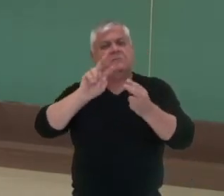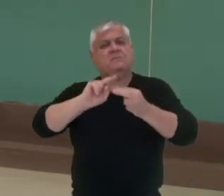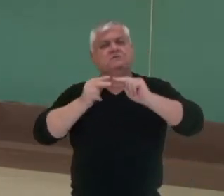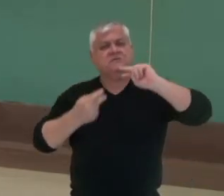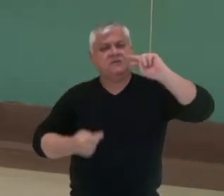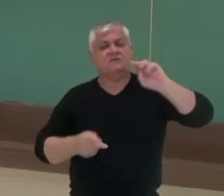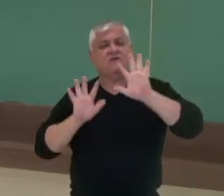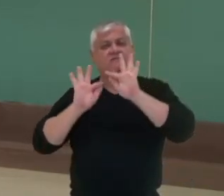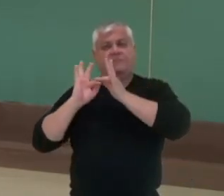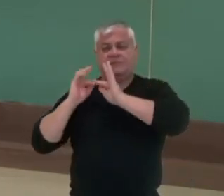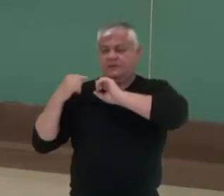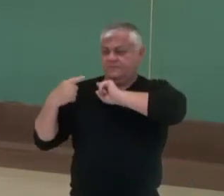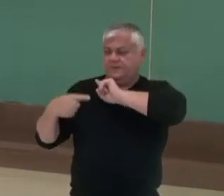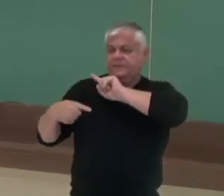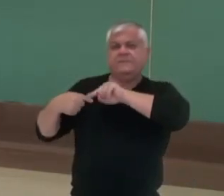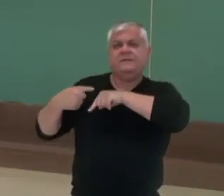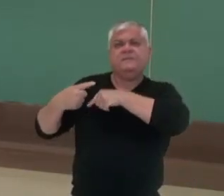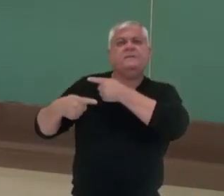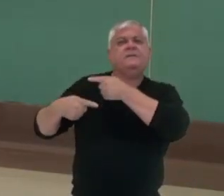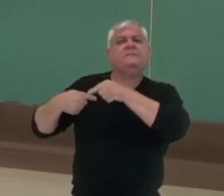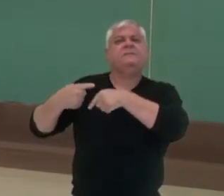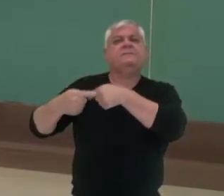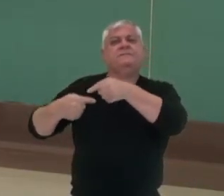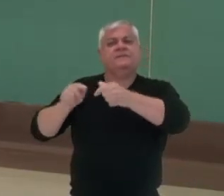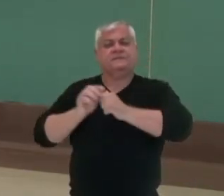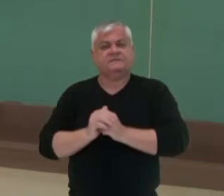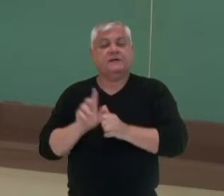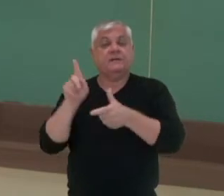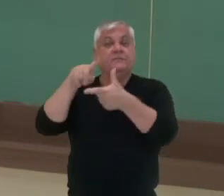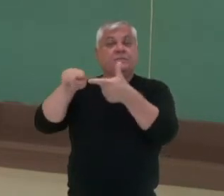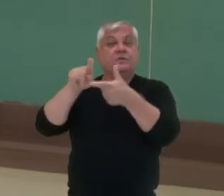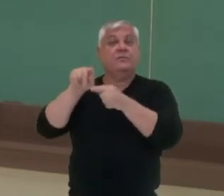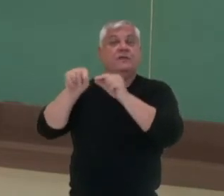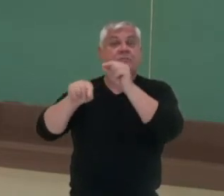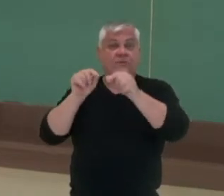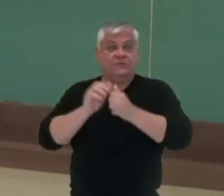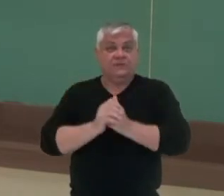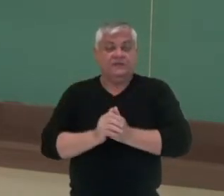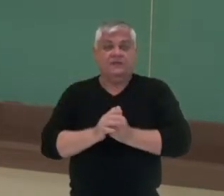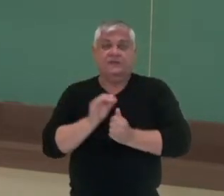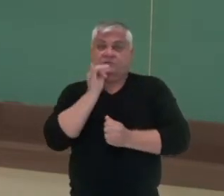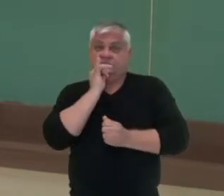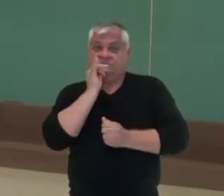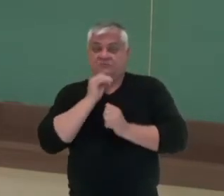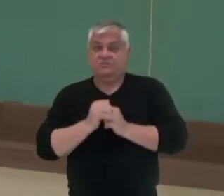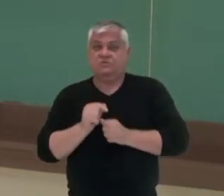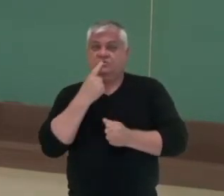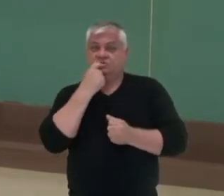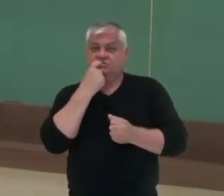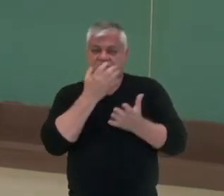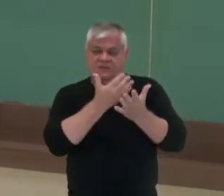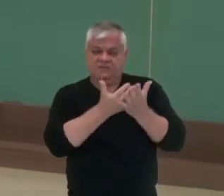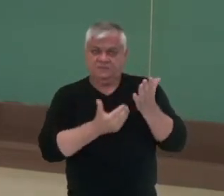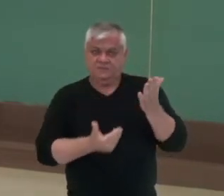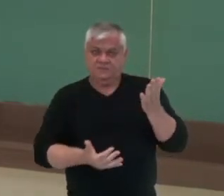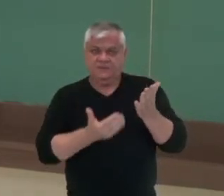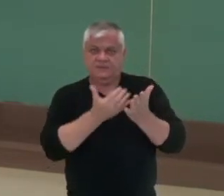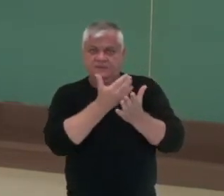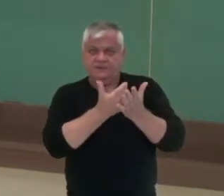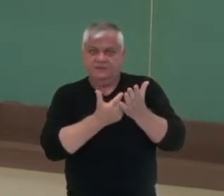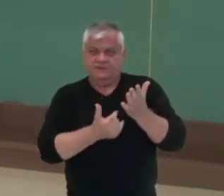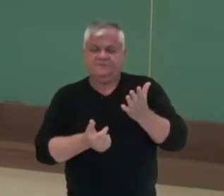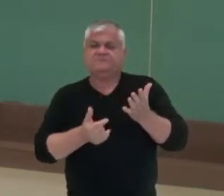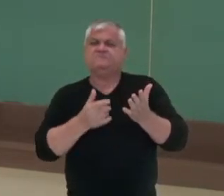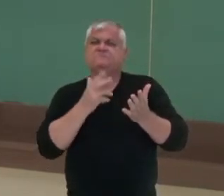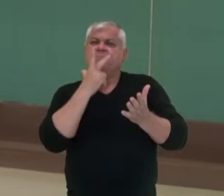passado dos pais para o filho e ele tem um problema de coagulação sanguínea, ou seja, o sangue da pessoa